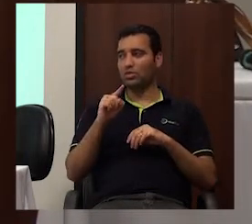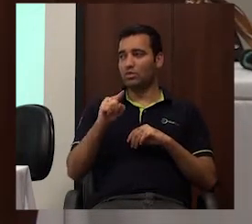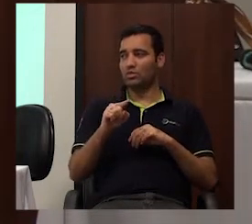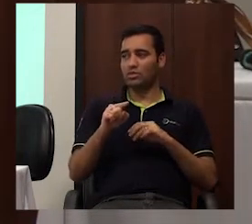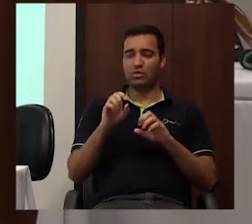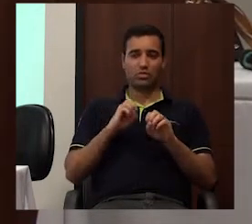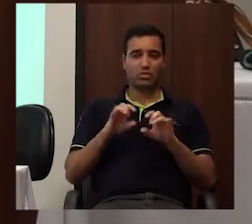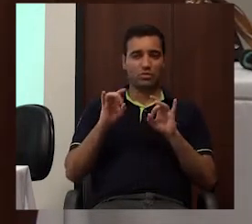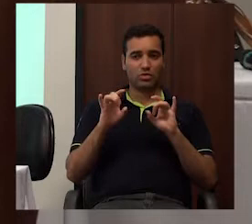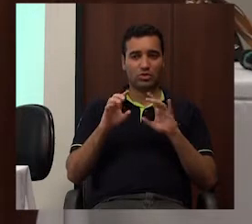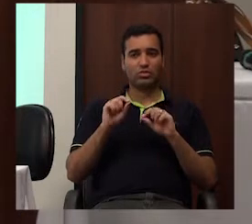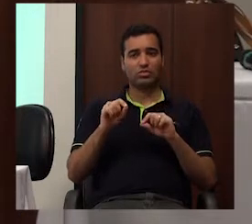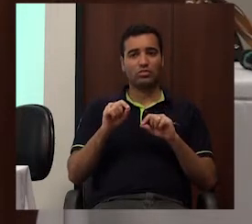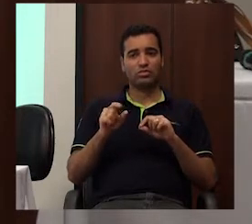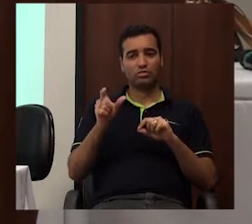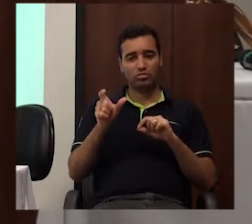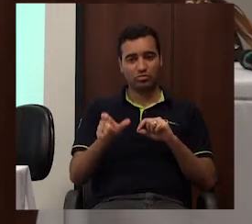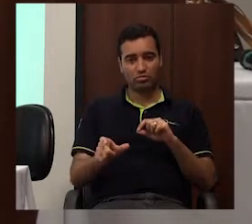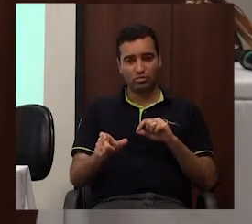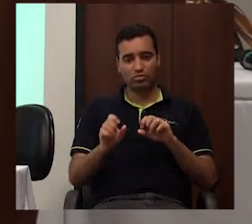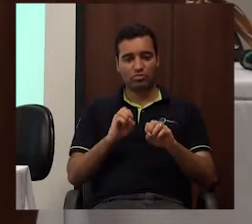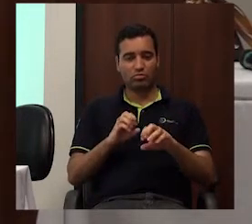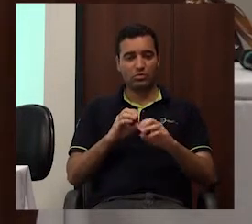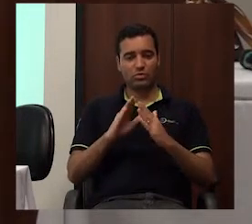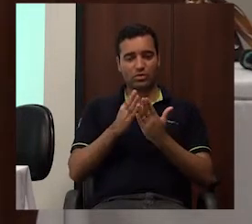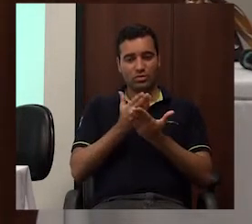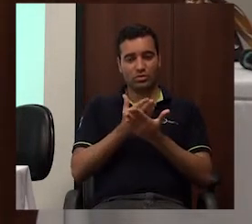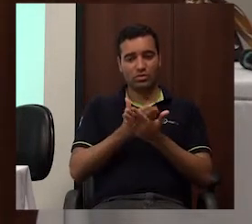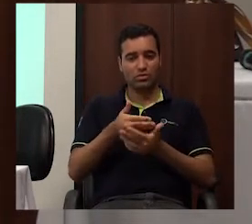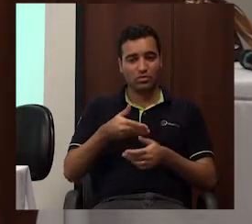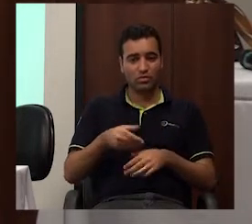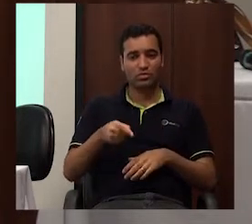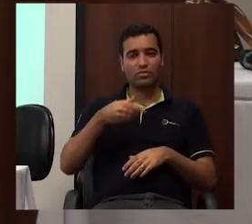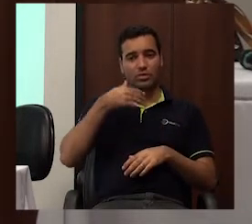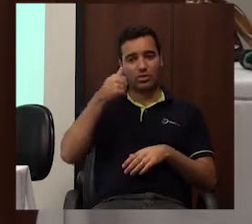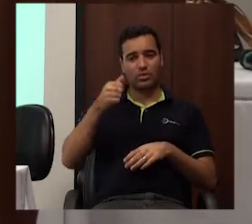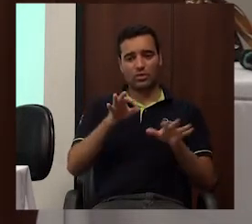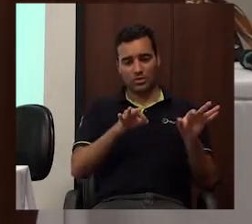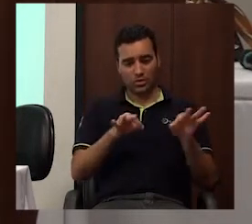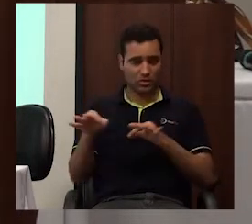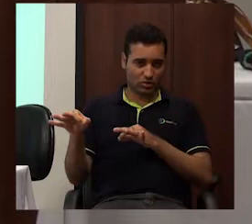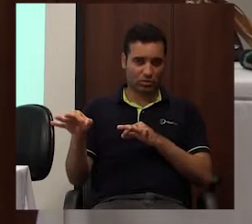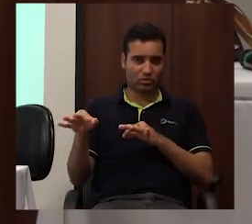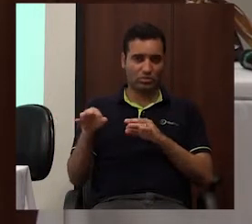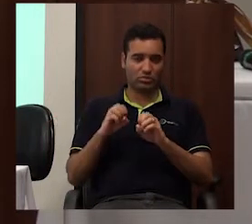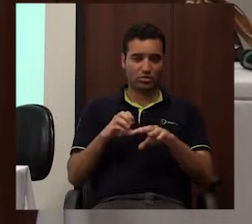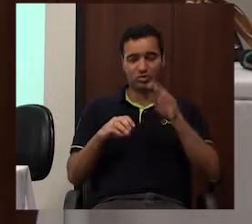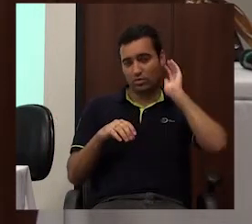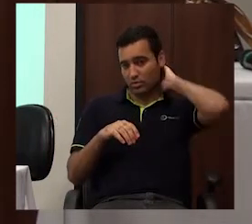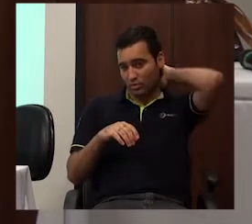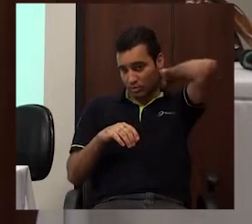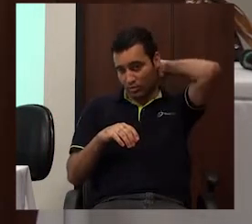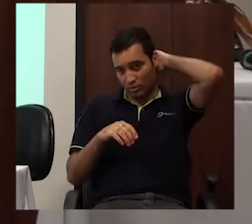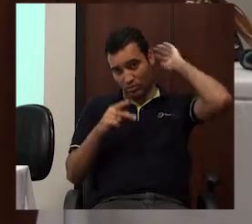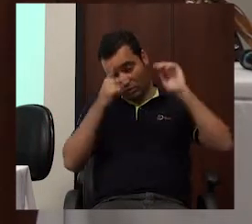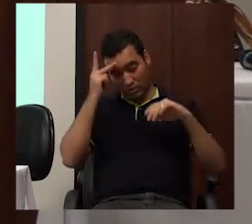efeitos desta lei, a modalidade de educação escolar oferecida preferencialmente na rede regular de ensino para educandos portadores